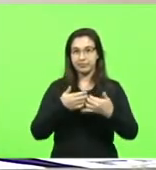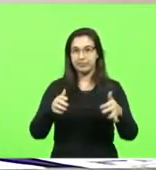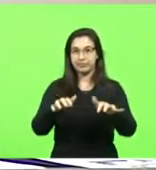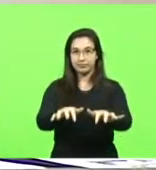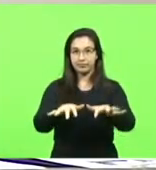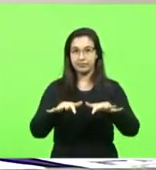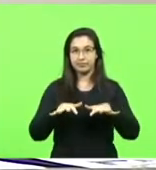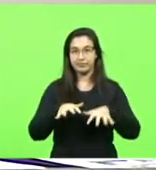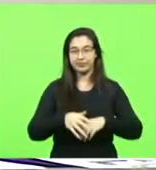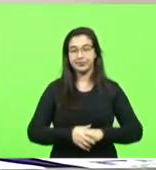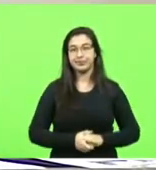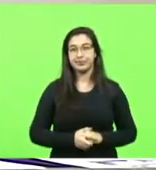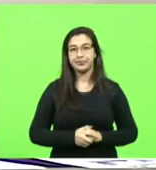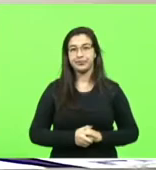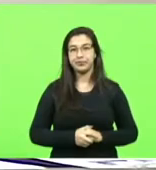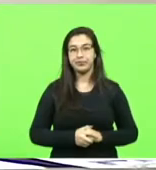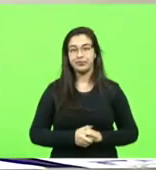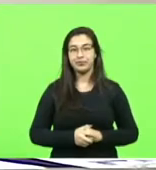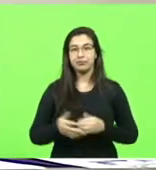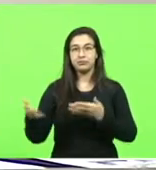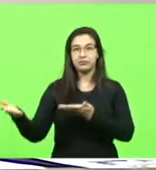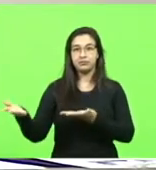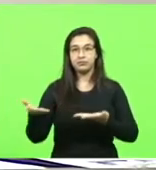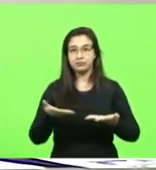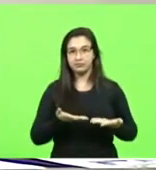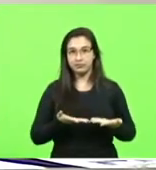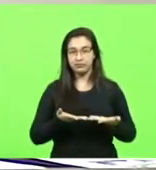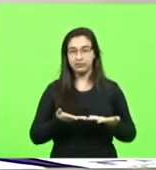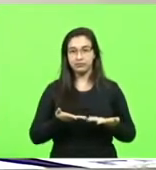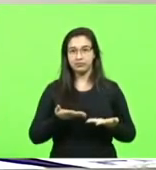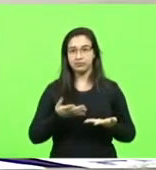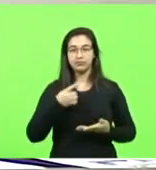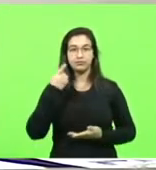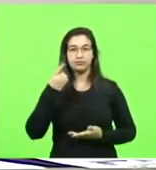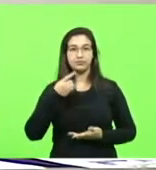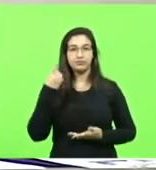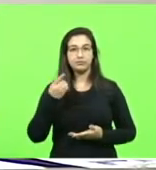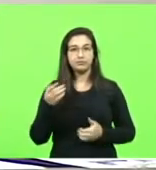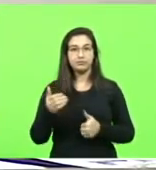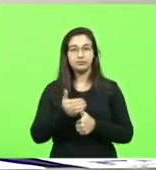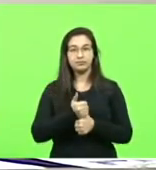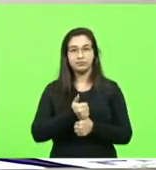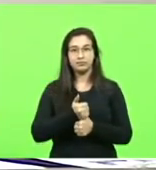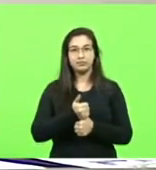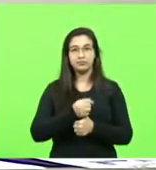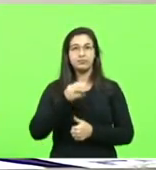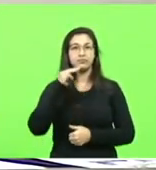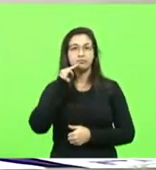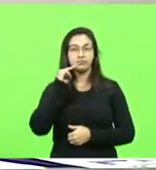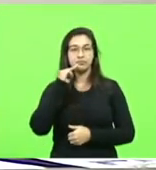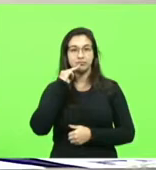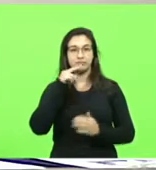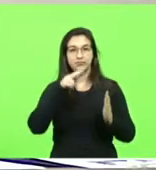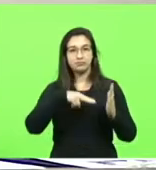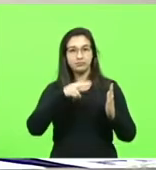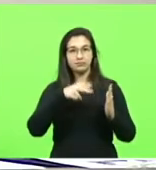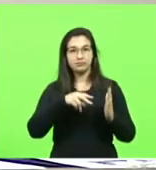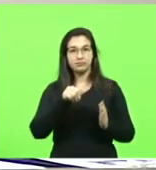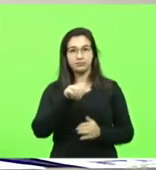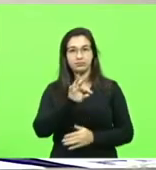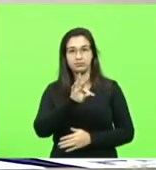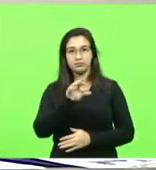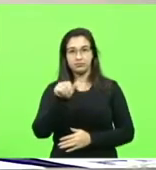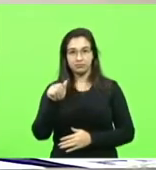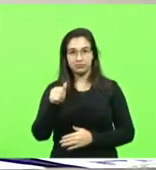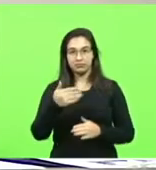aberta a presente sessão. Eu convido a deputada Adoc, deputada Marlene, para que proceda a